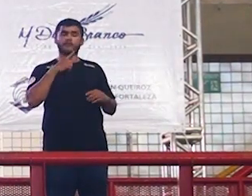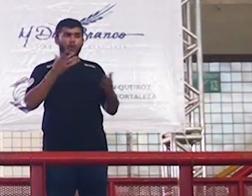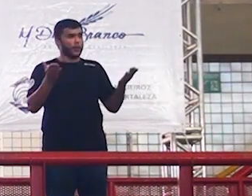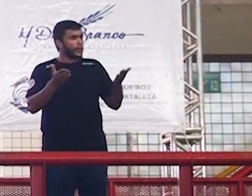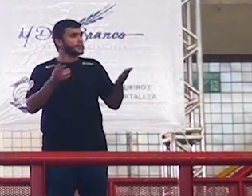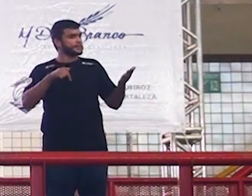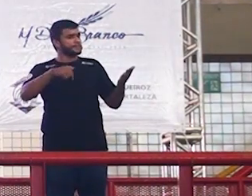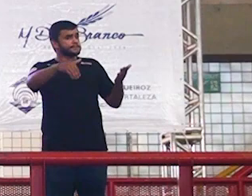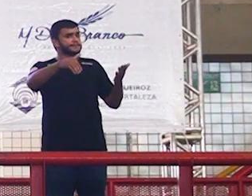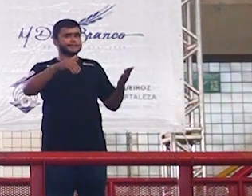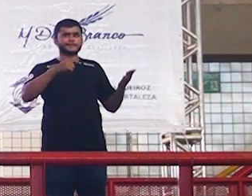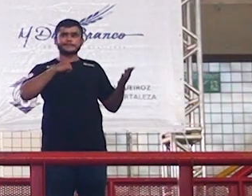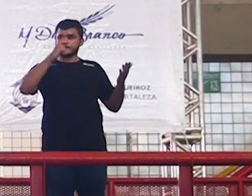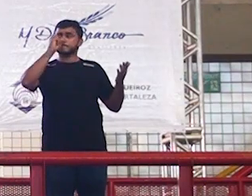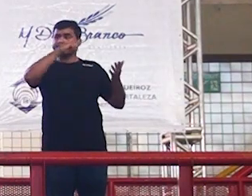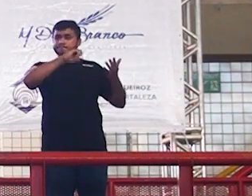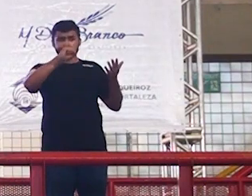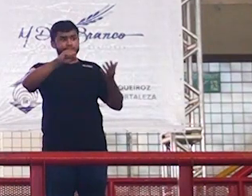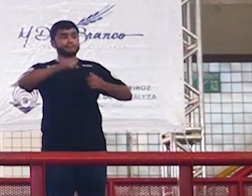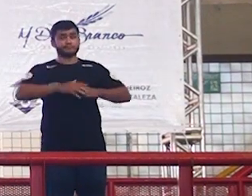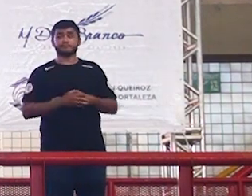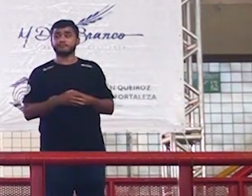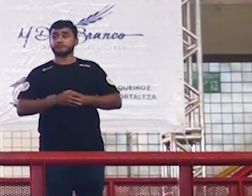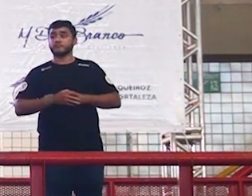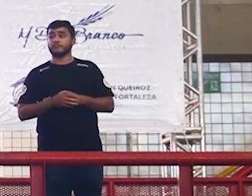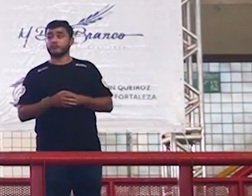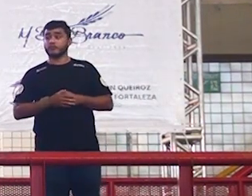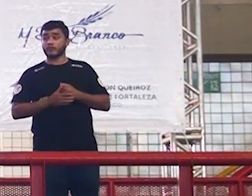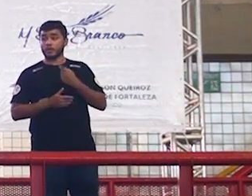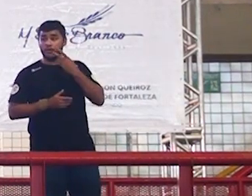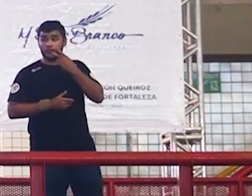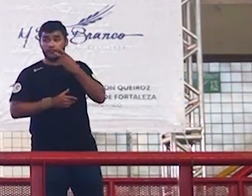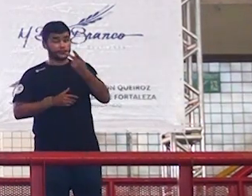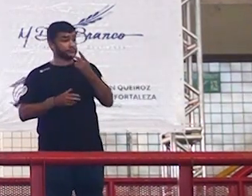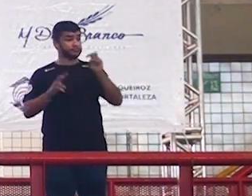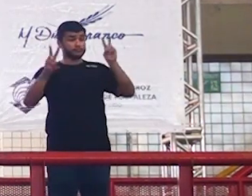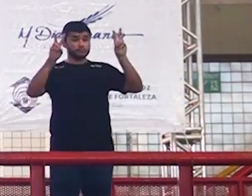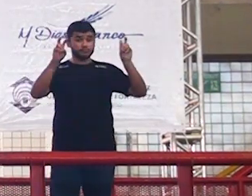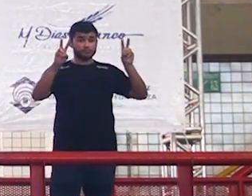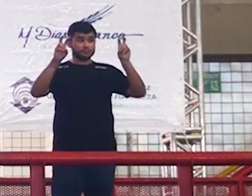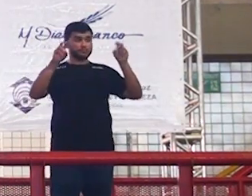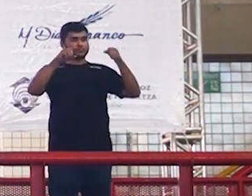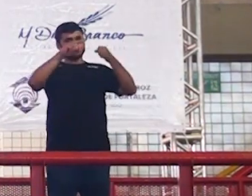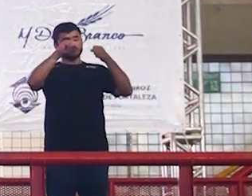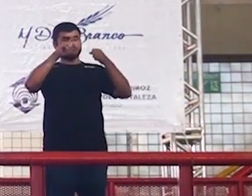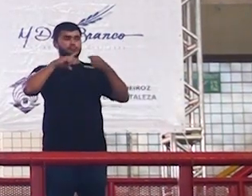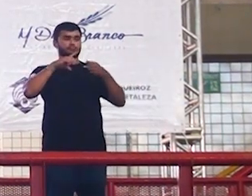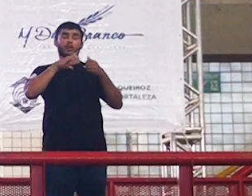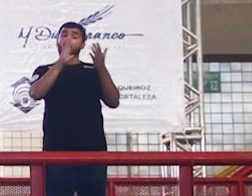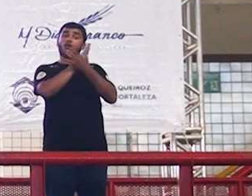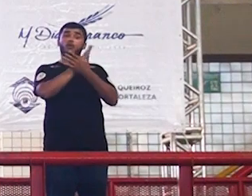também. Eu disse para você dividir, quando você pegar um tema, em 3 partes, né?